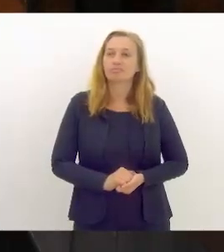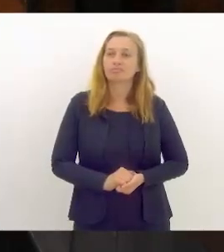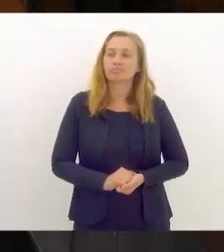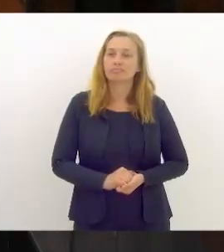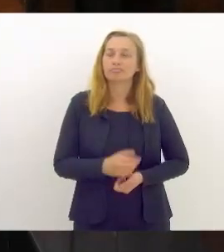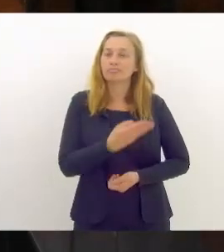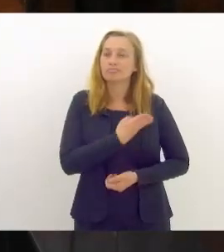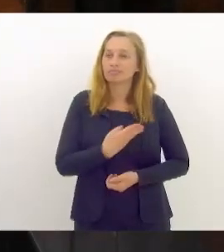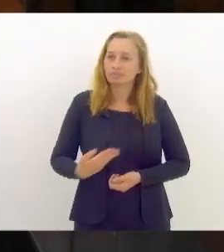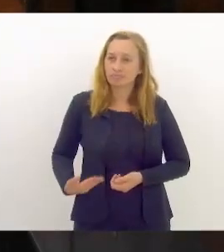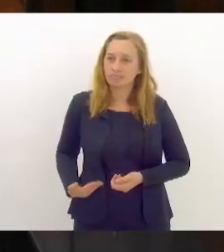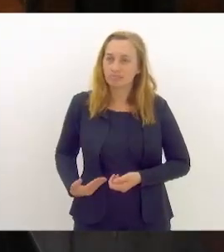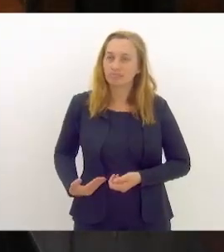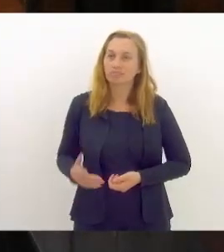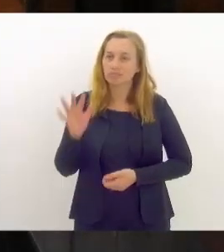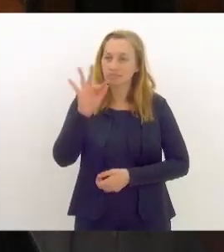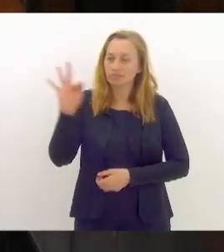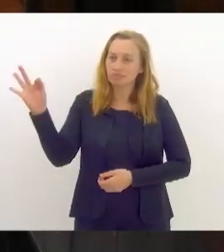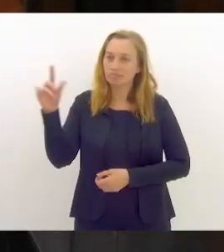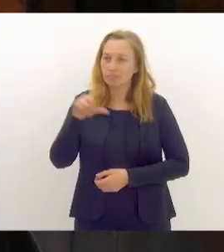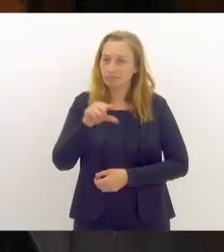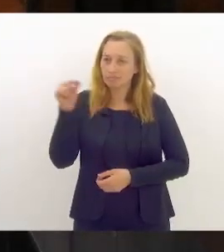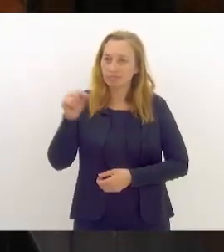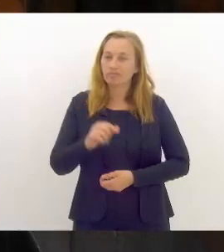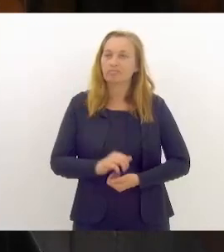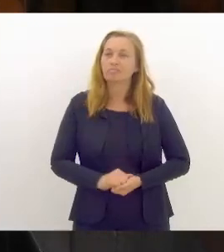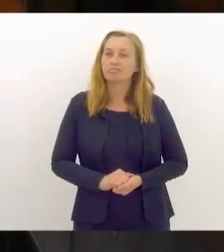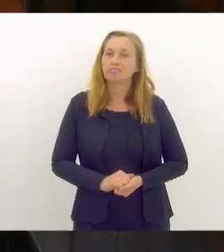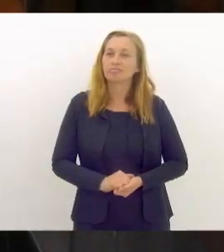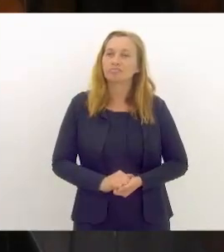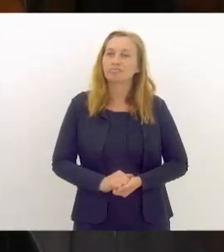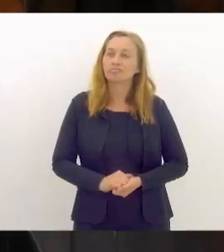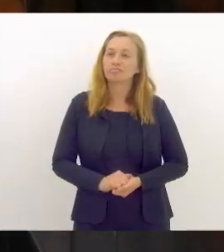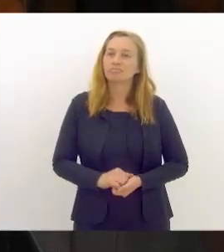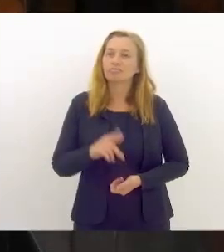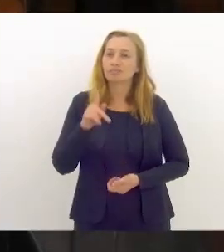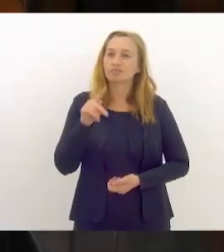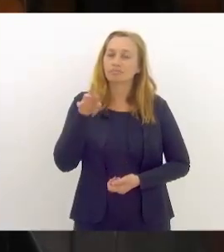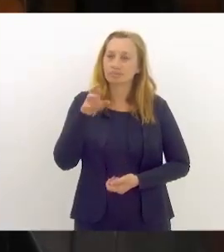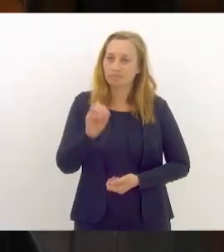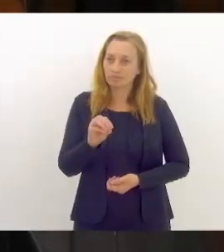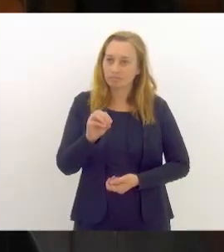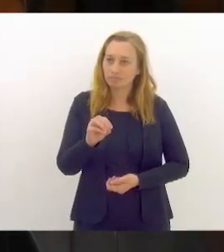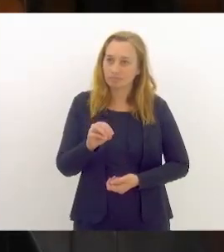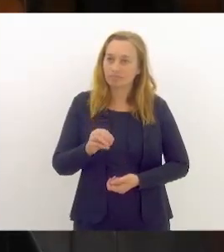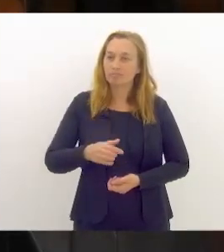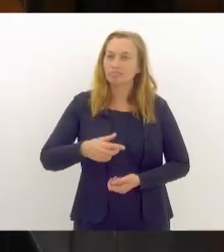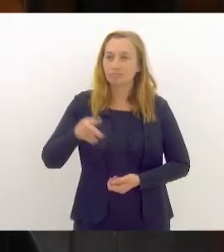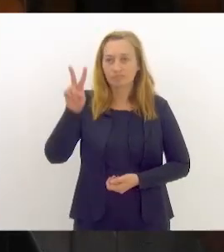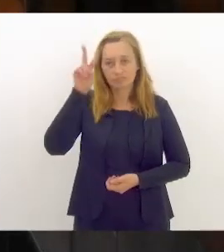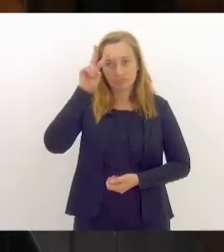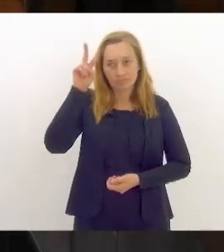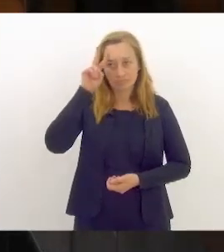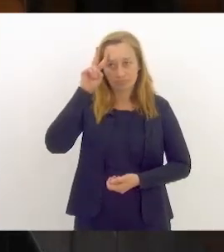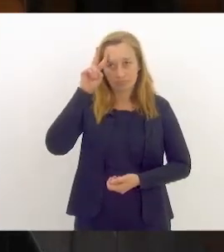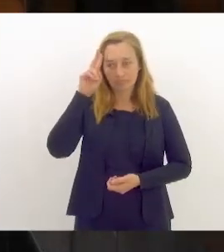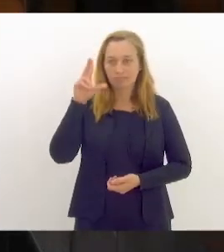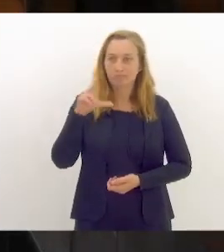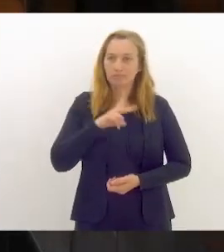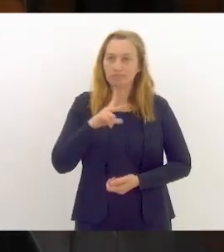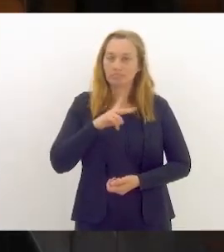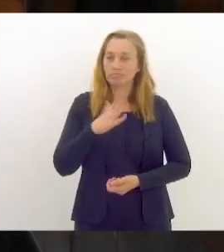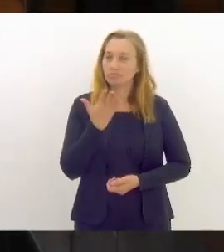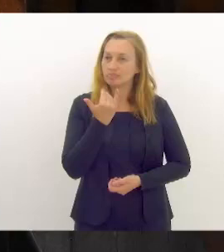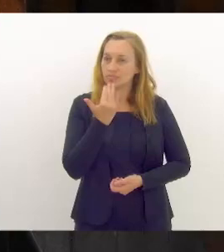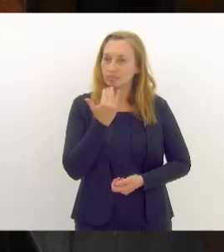governo do governo federal eleito e que Pedro Paulo segunda-feira nós temos um almoço com